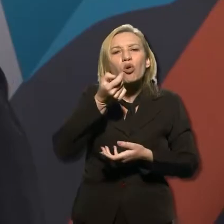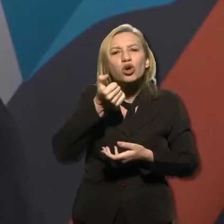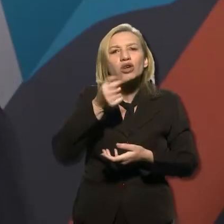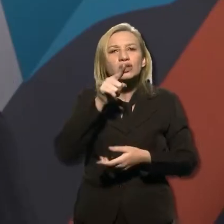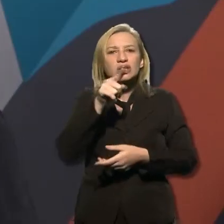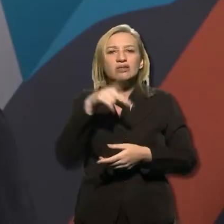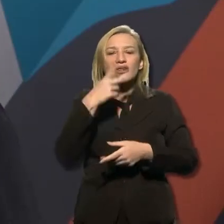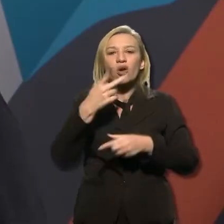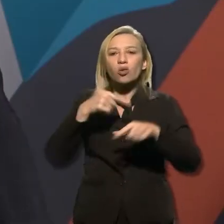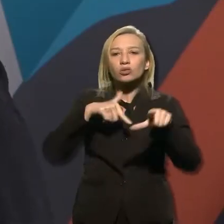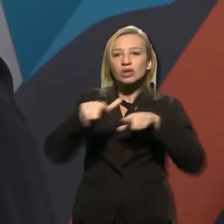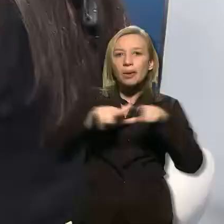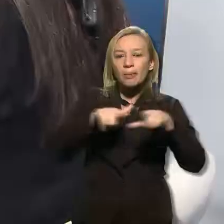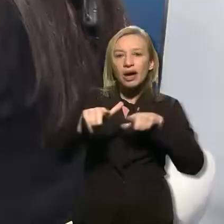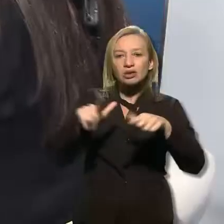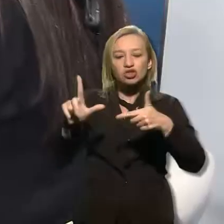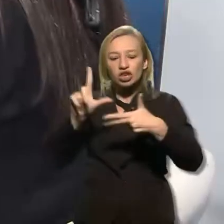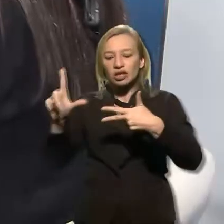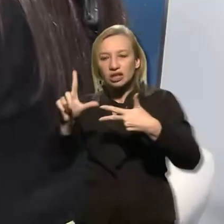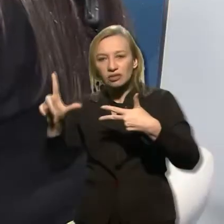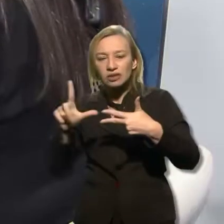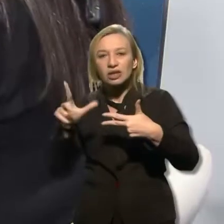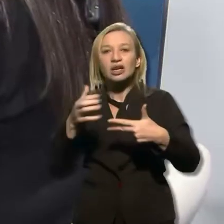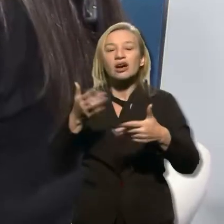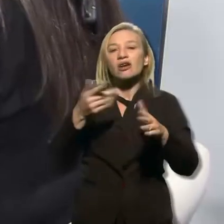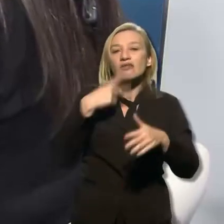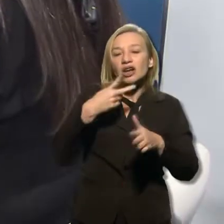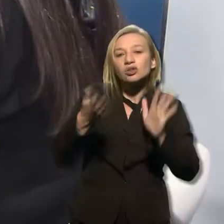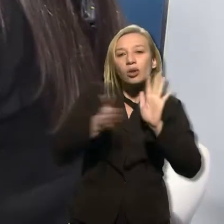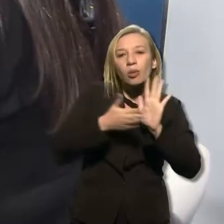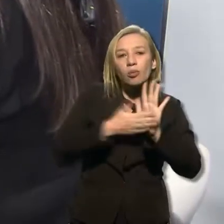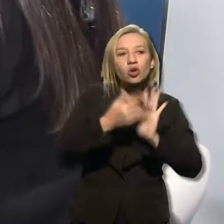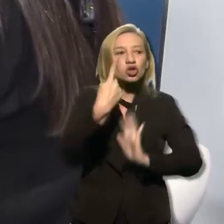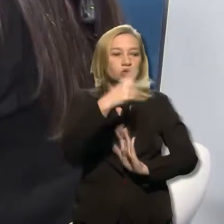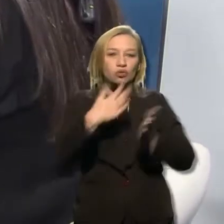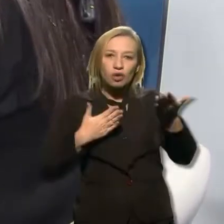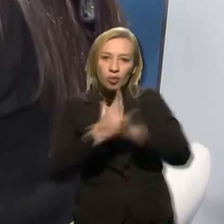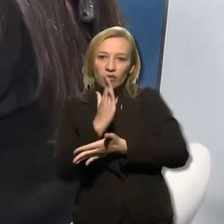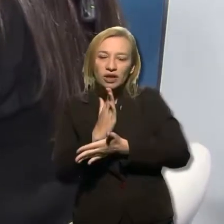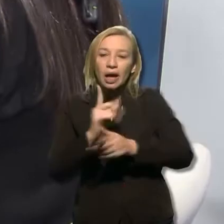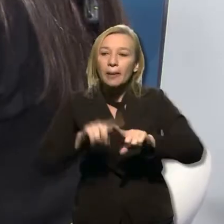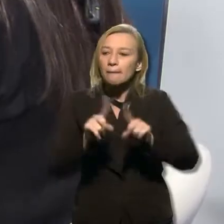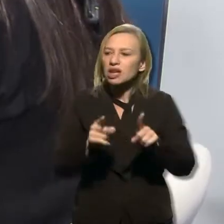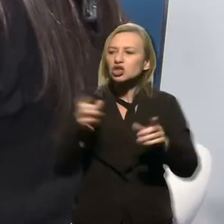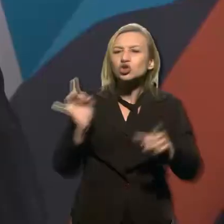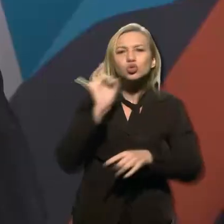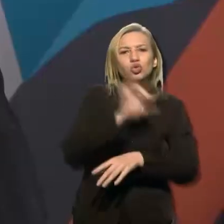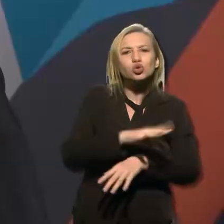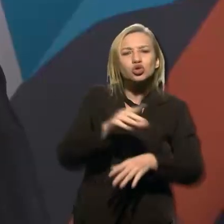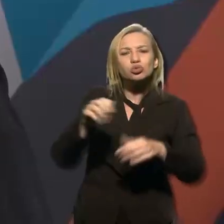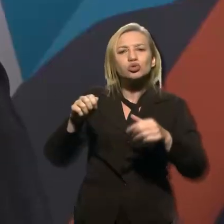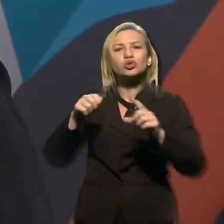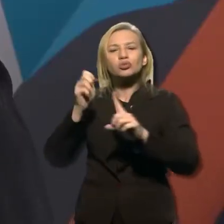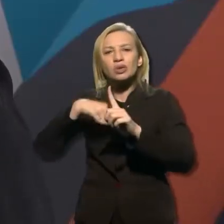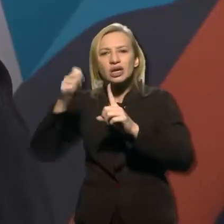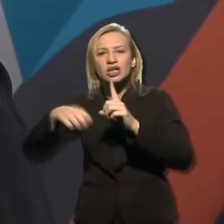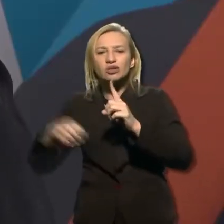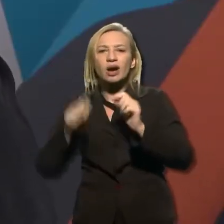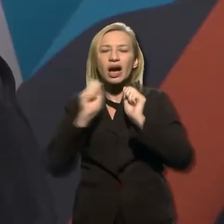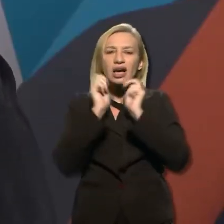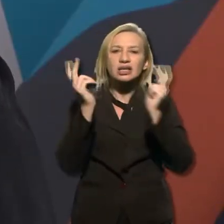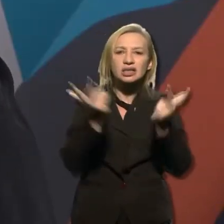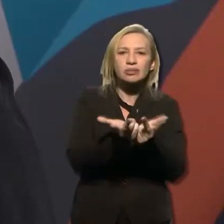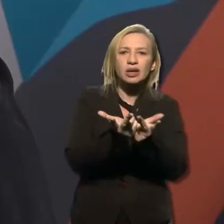passa rapidinho, né? Mas eu queria falar um pouquinho, a senhora falou do papel do Legislativo, né? E estamos falando de uma proposta da senhora que foi